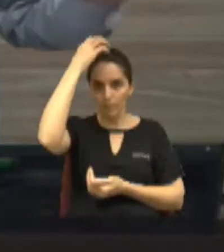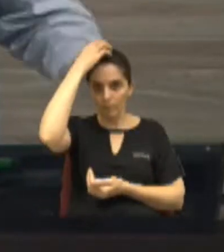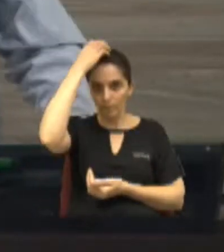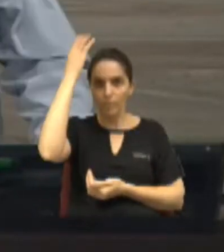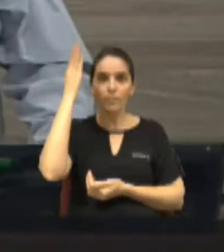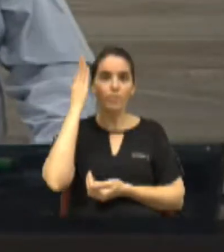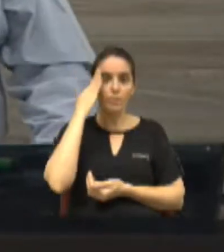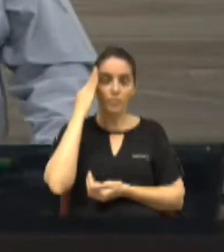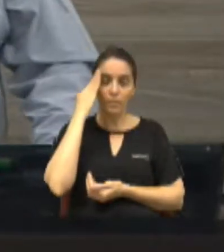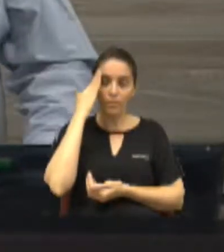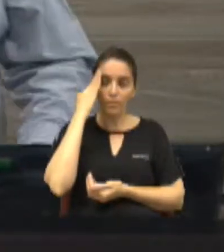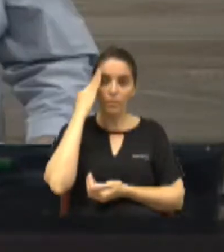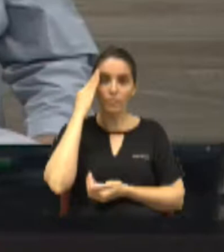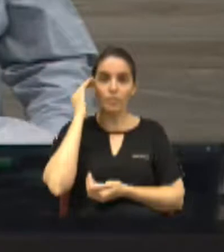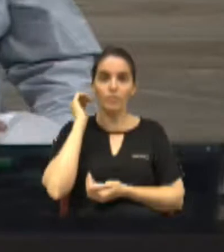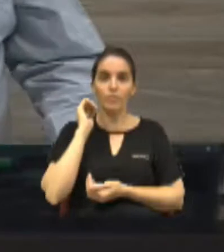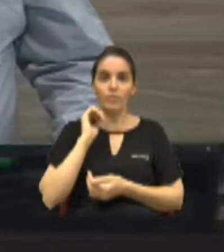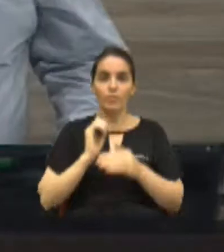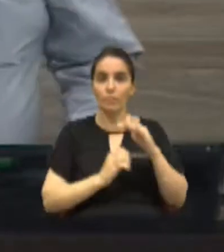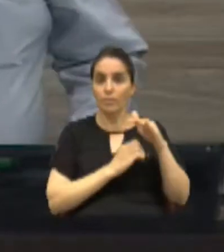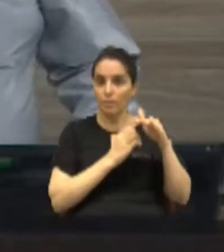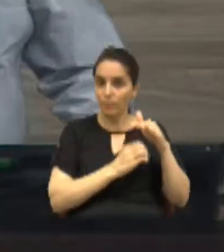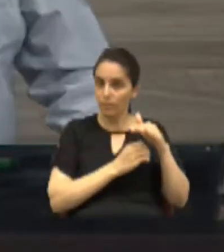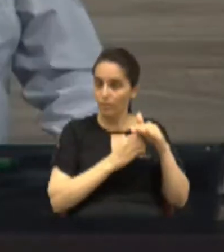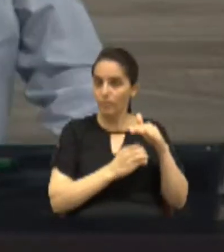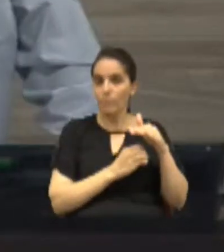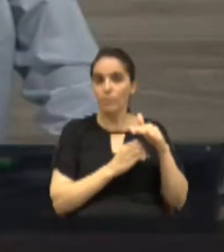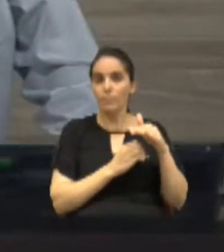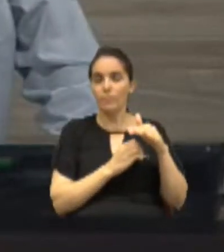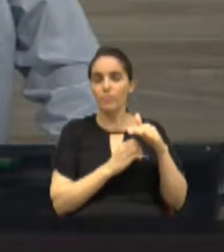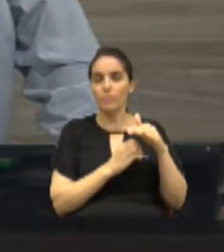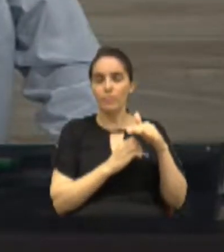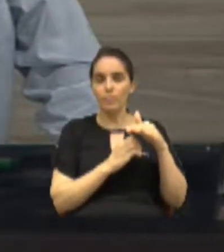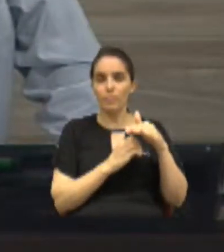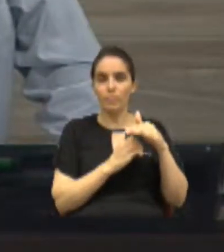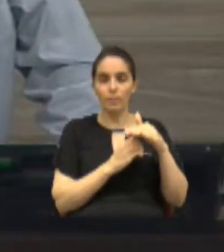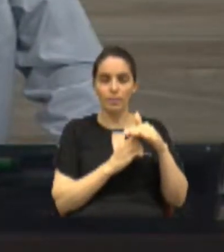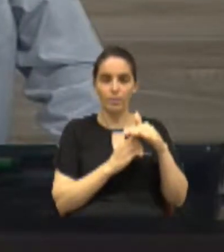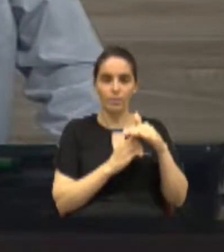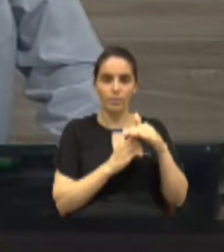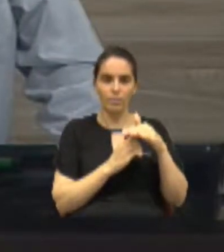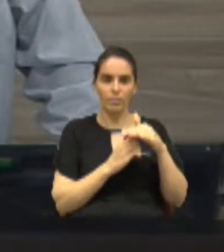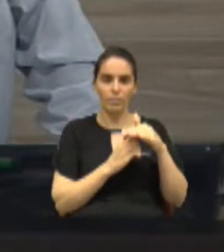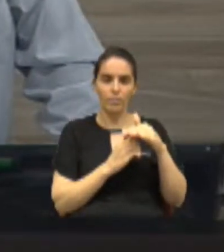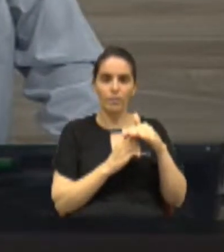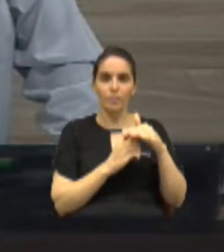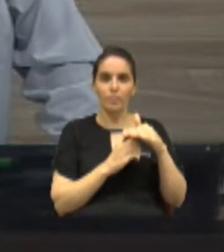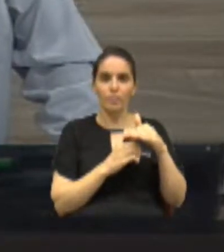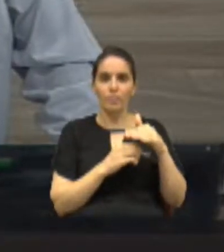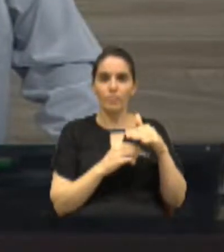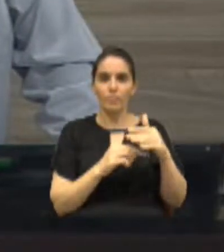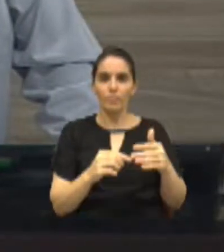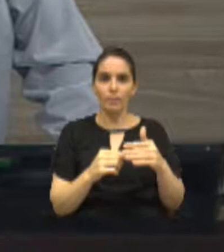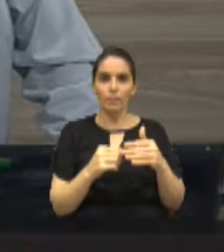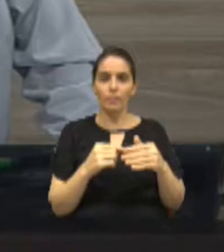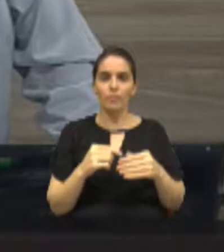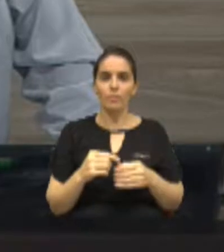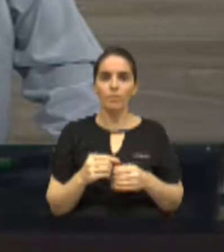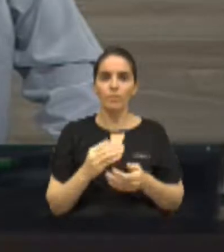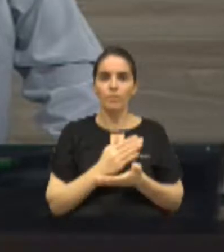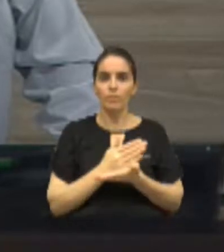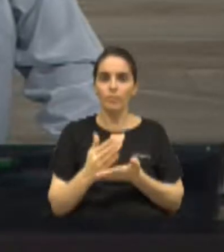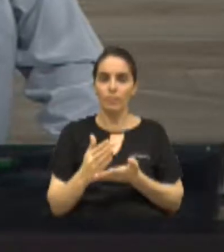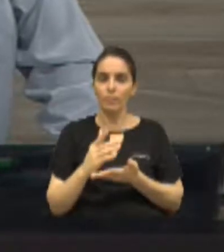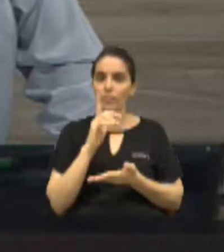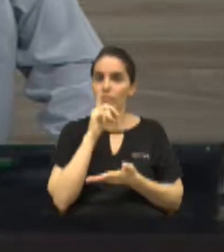sabe, diz aí, que tem uma empresa que ela ia engarrafar